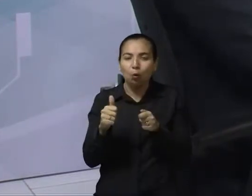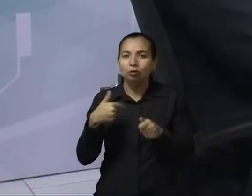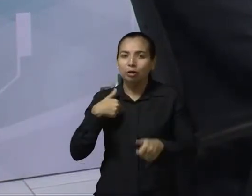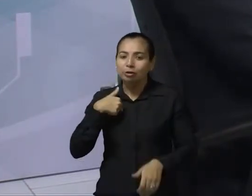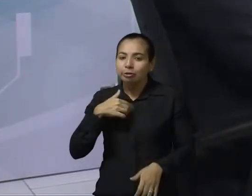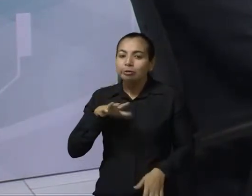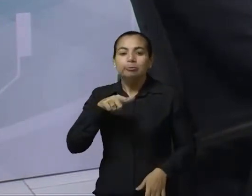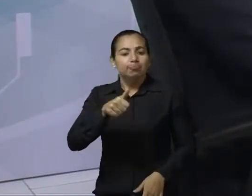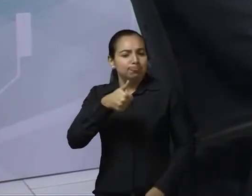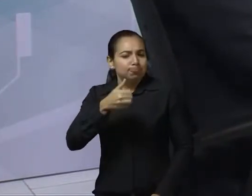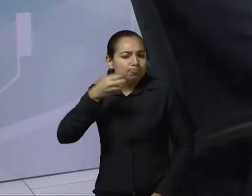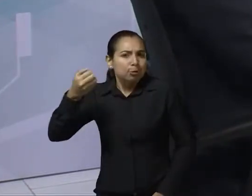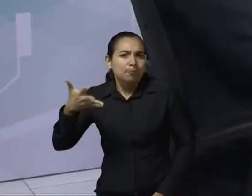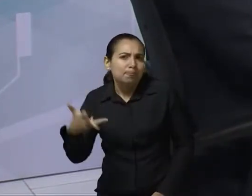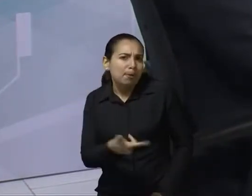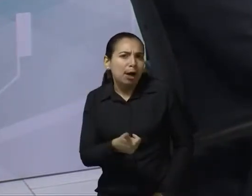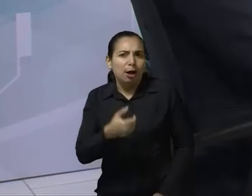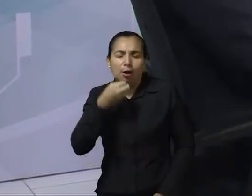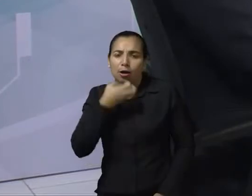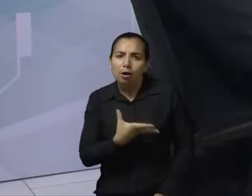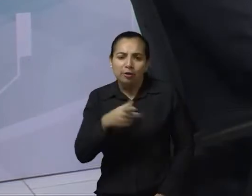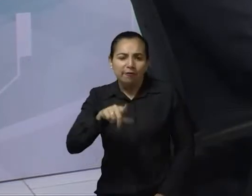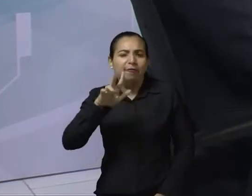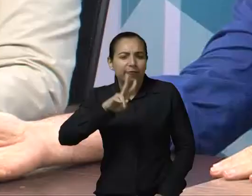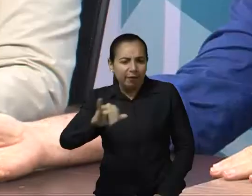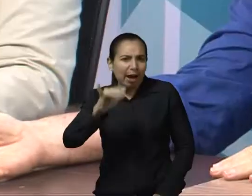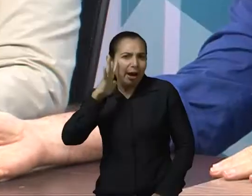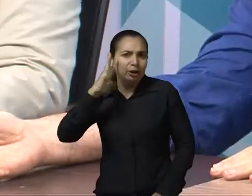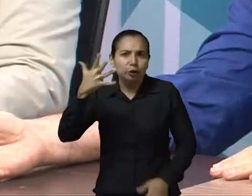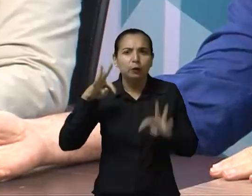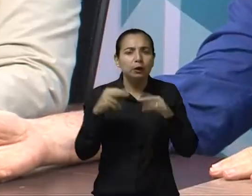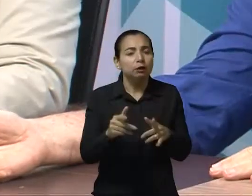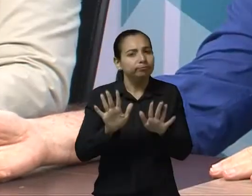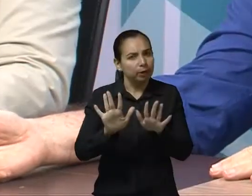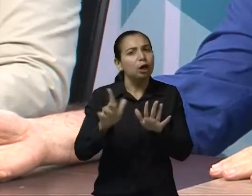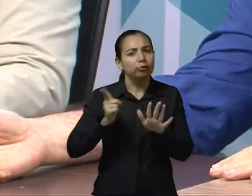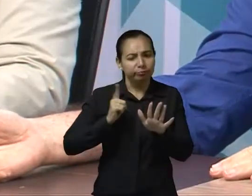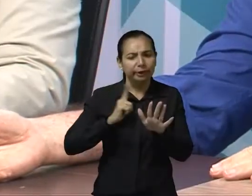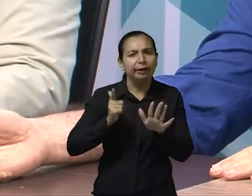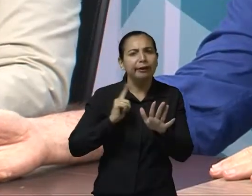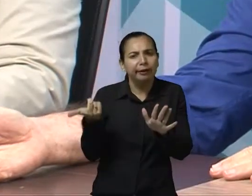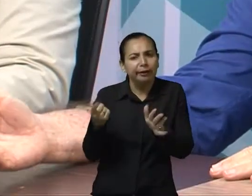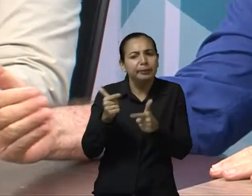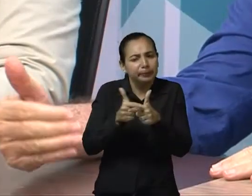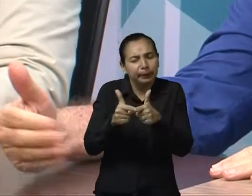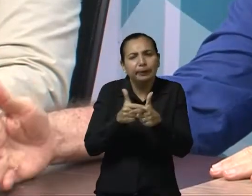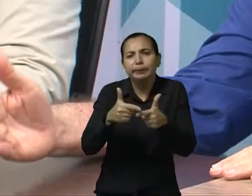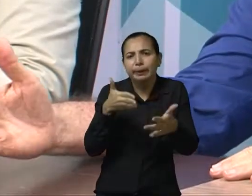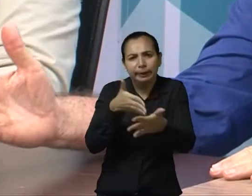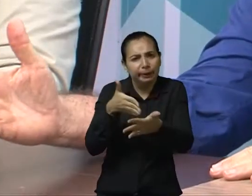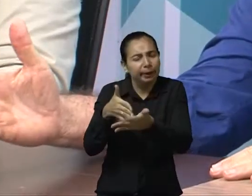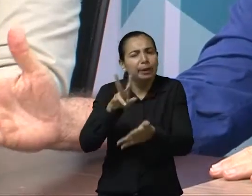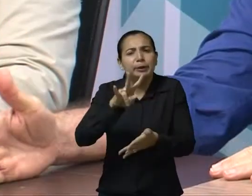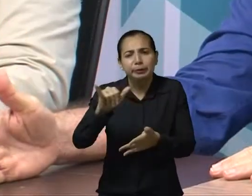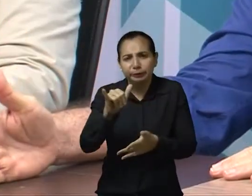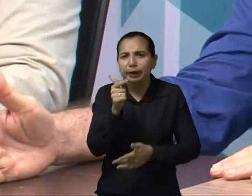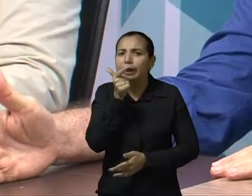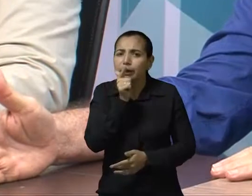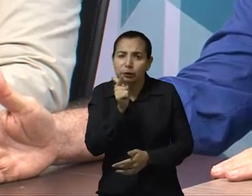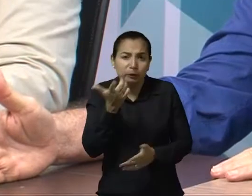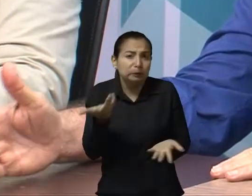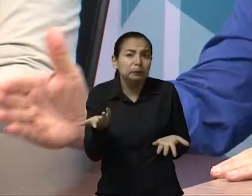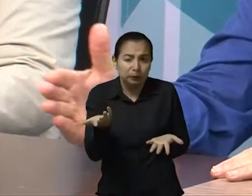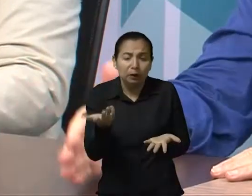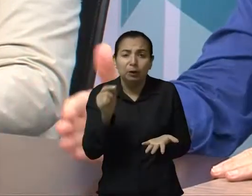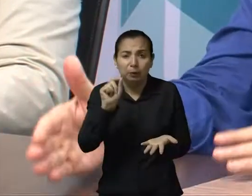de um ministério para onde vem resolver todo o problemático, porque tem alguns problemas que pode ser trazido, acoplado